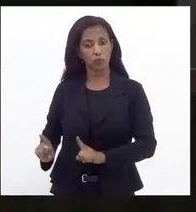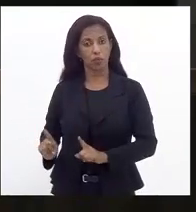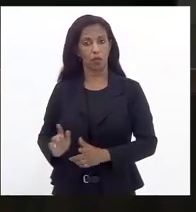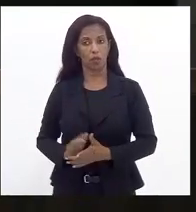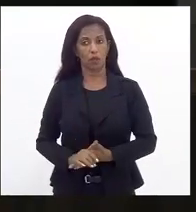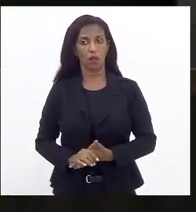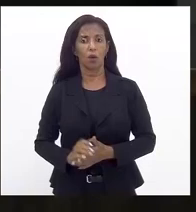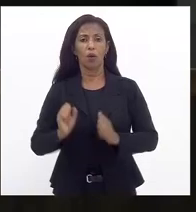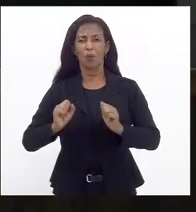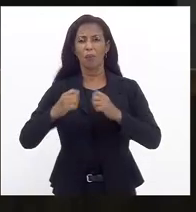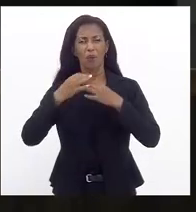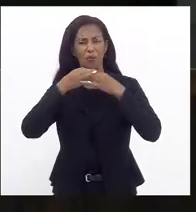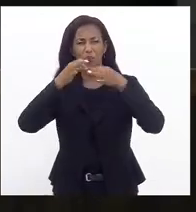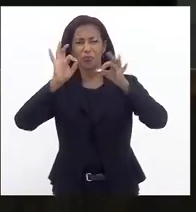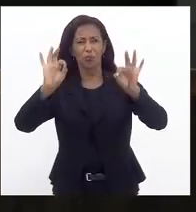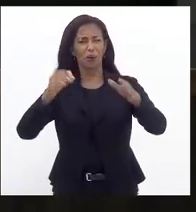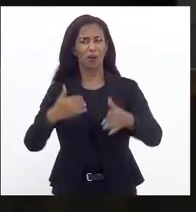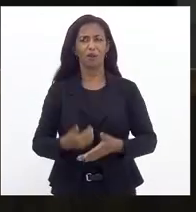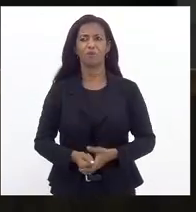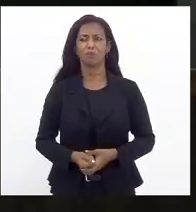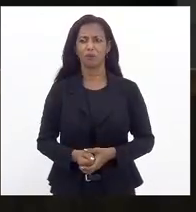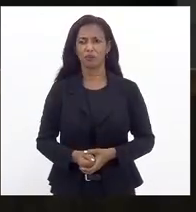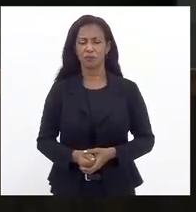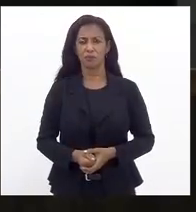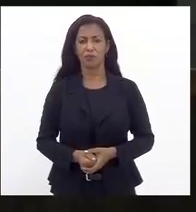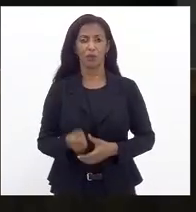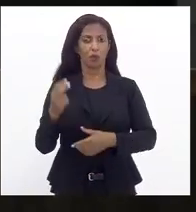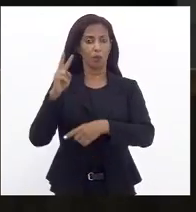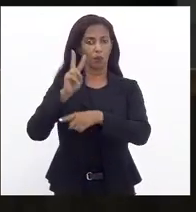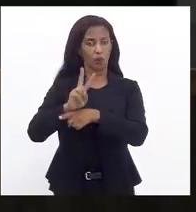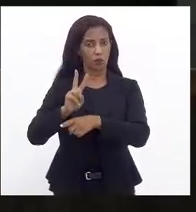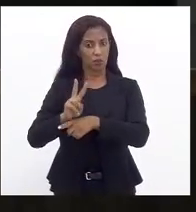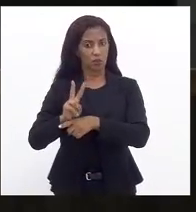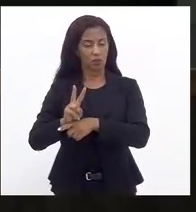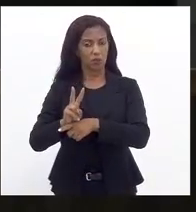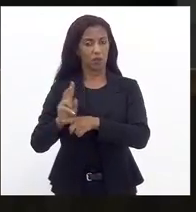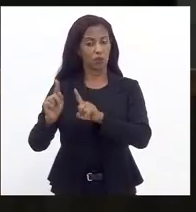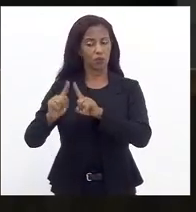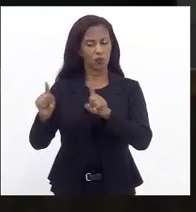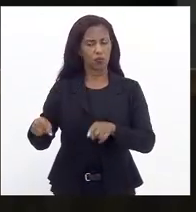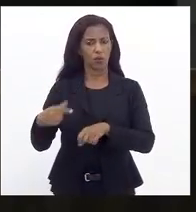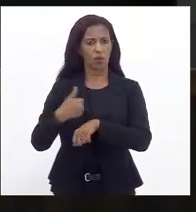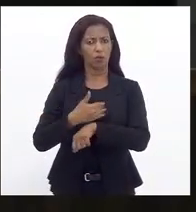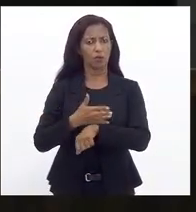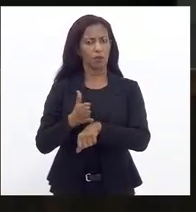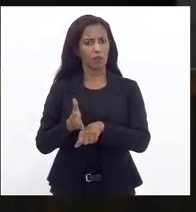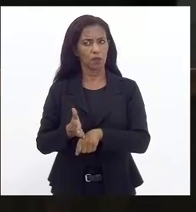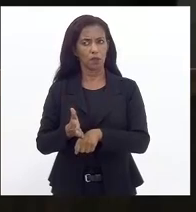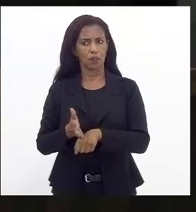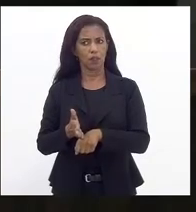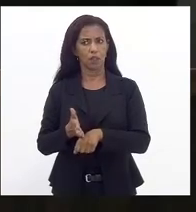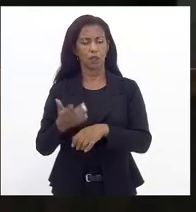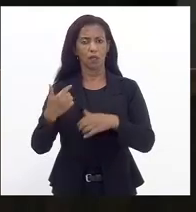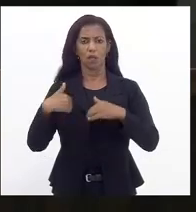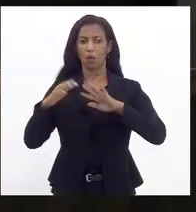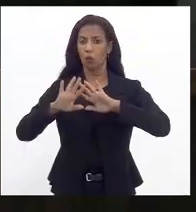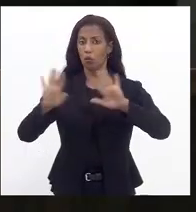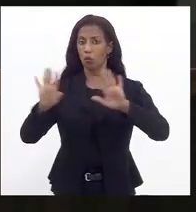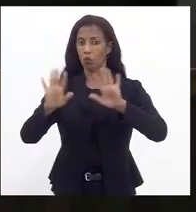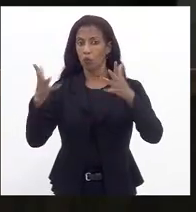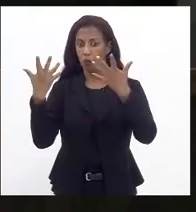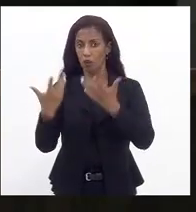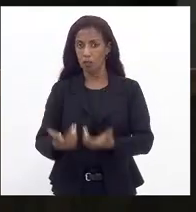podem vaiar não tem problema nenhum protegendo dos Servidores o tempo inteiro então eu não vou